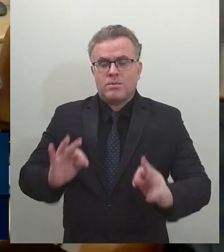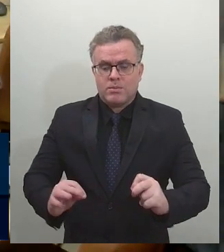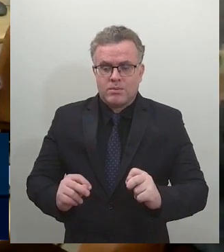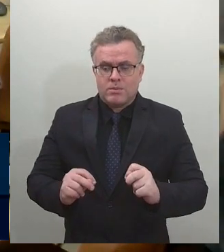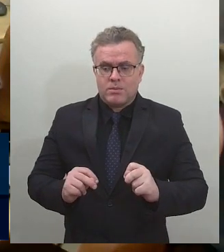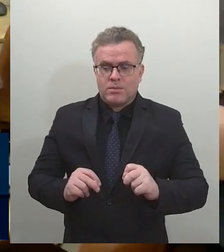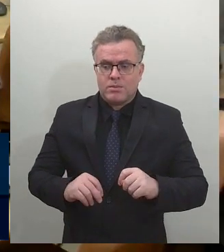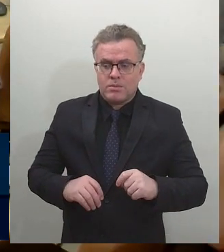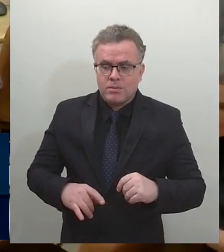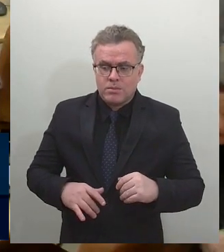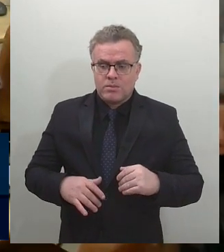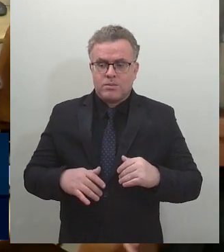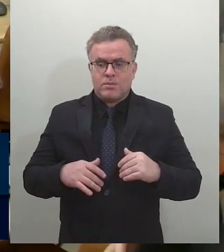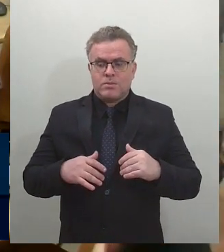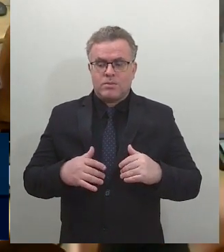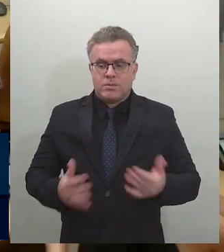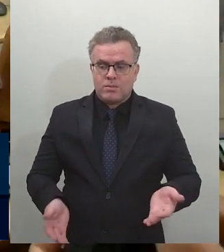presidente, libera o som.